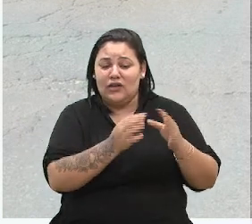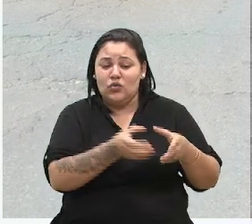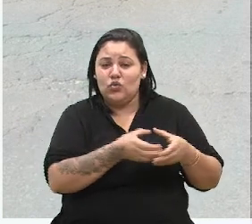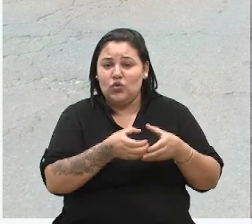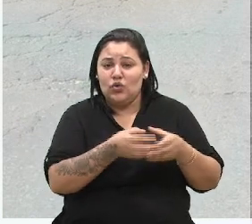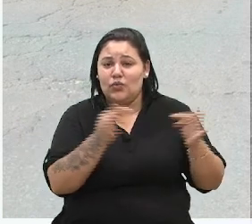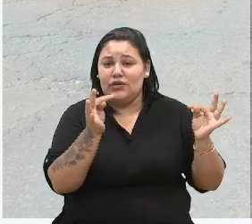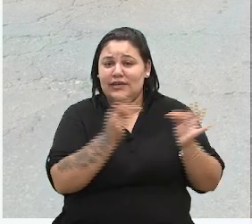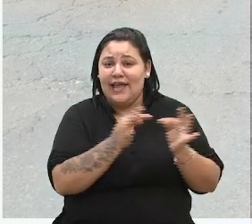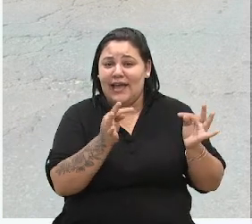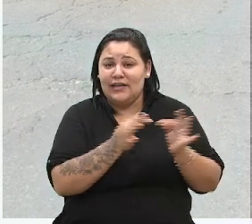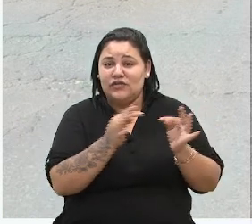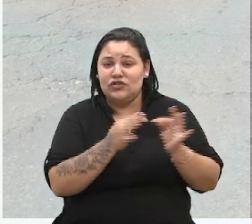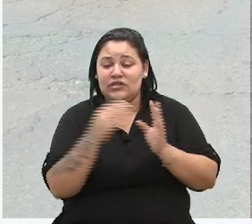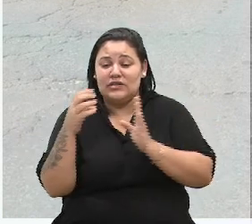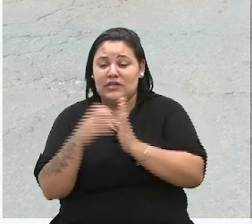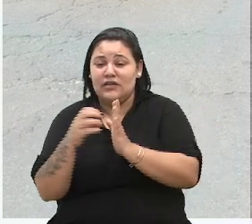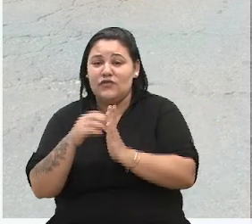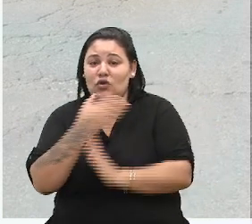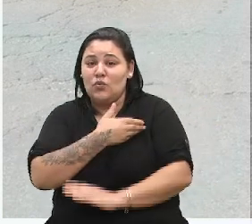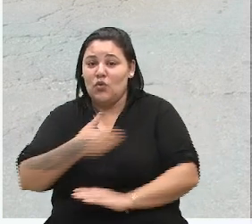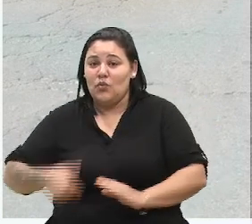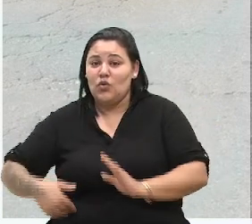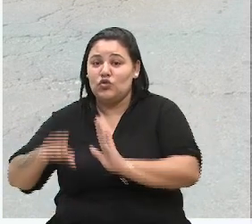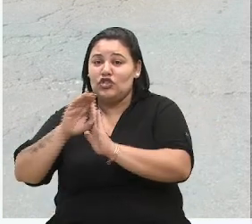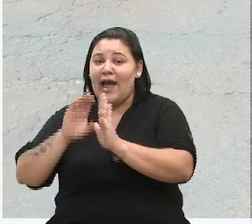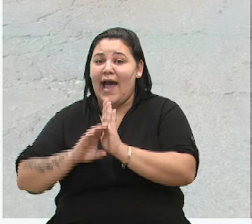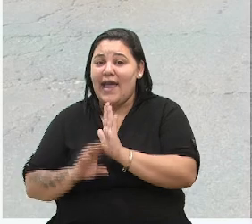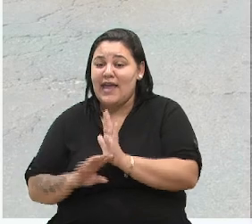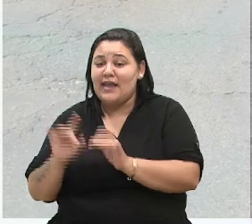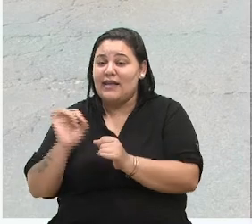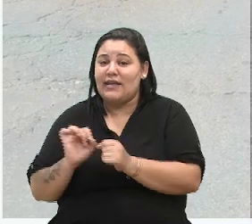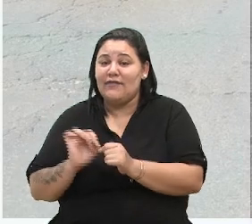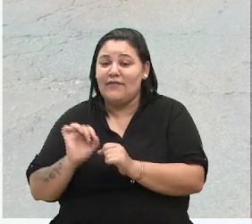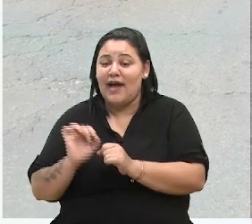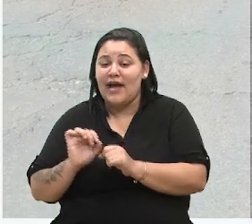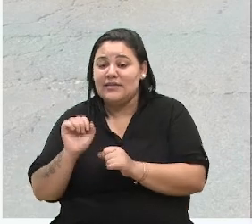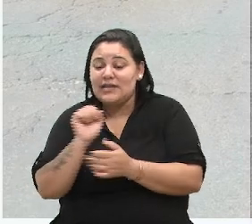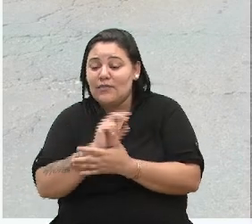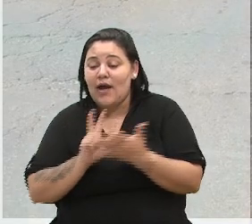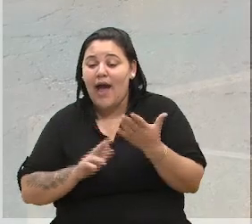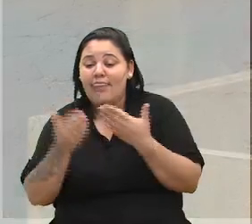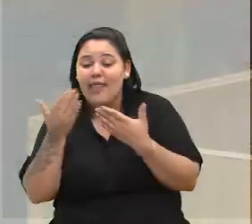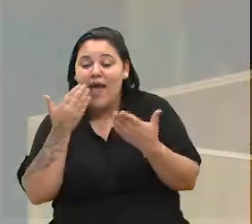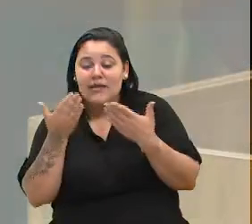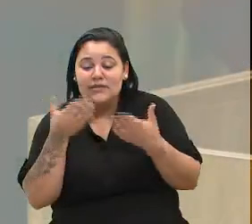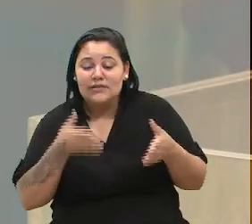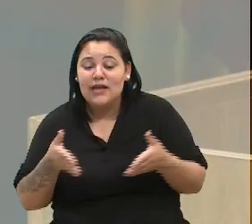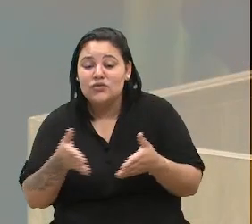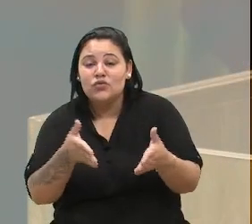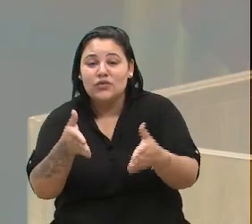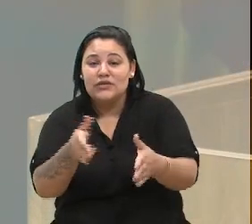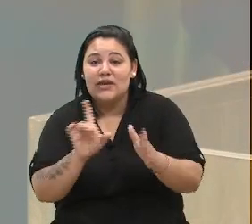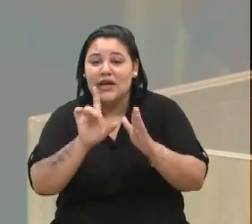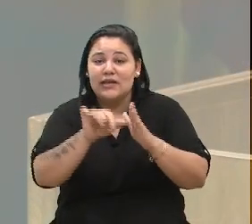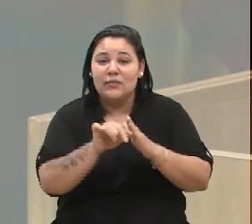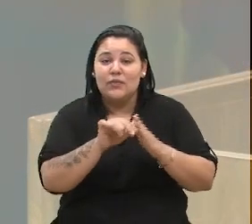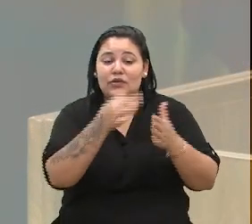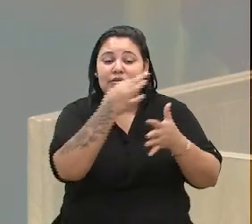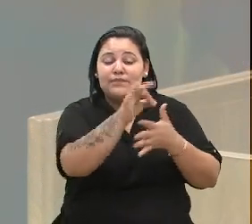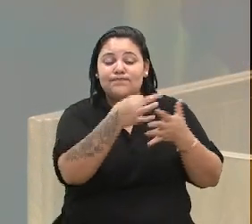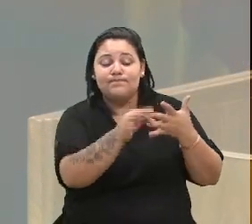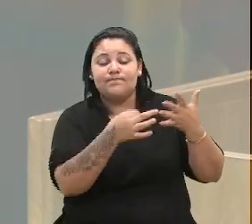de servidores públicos de carreira que fazem a devida avaliação e, a partir de